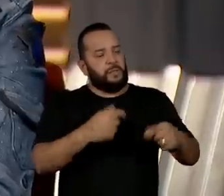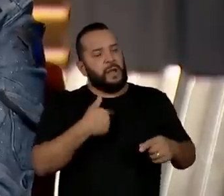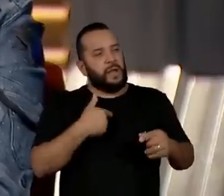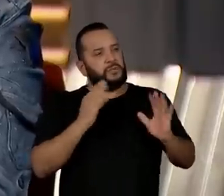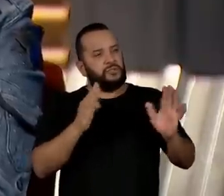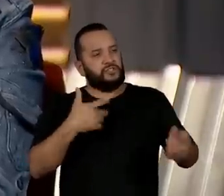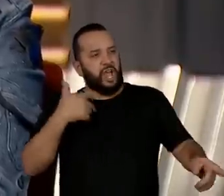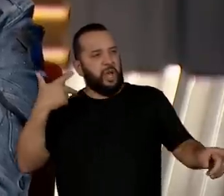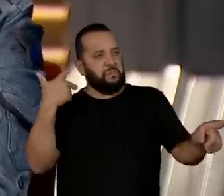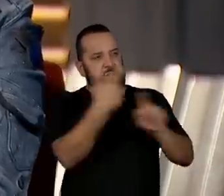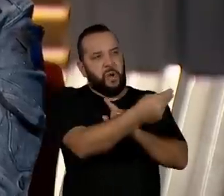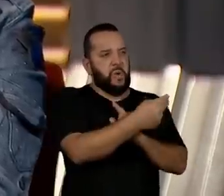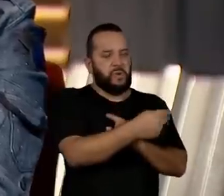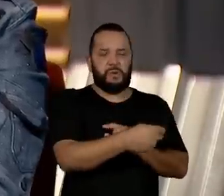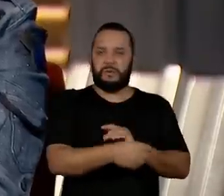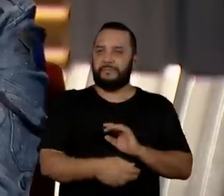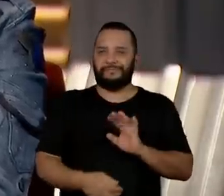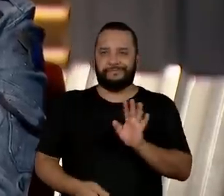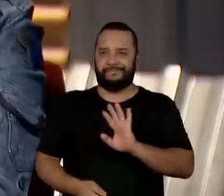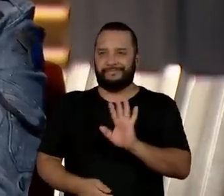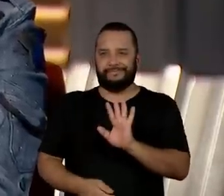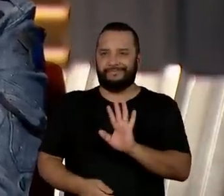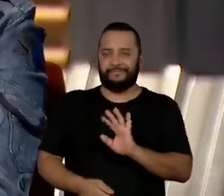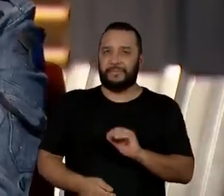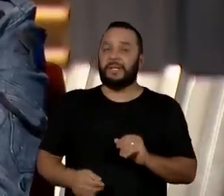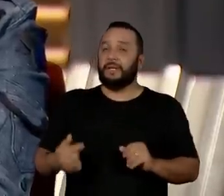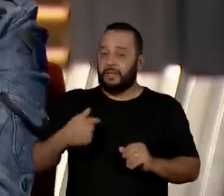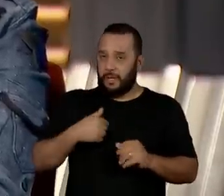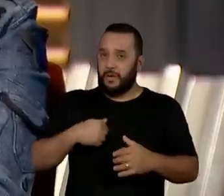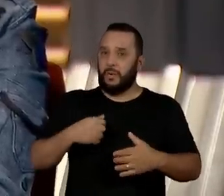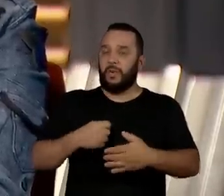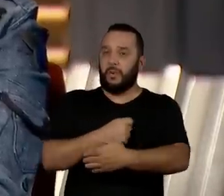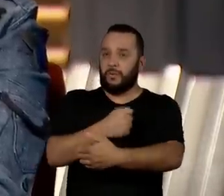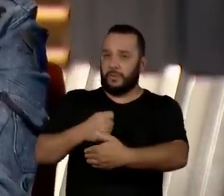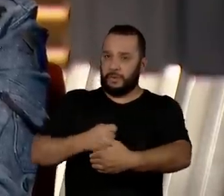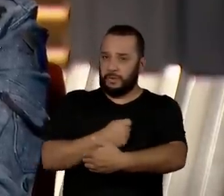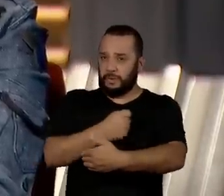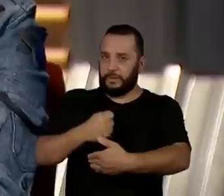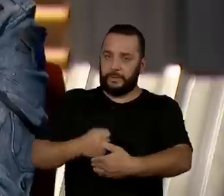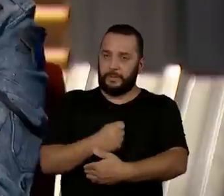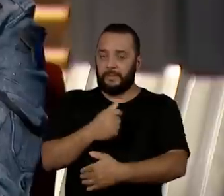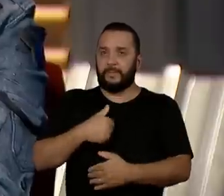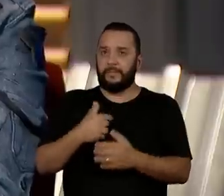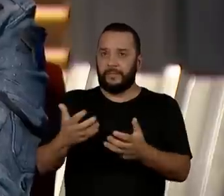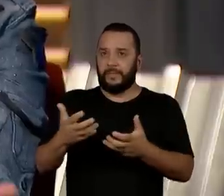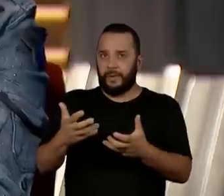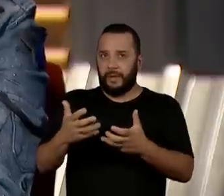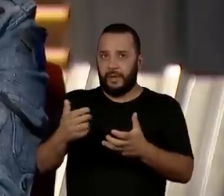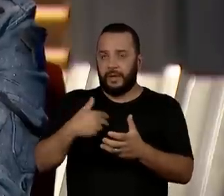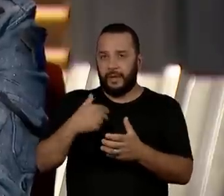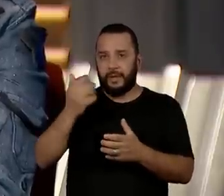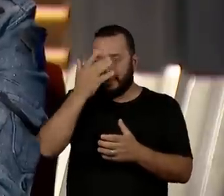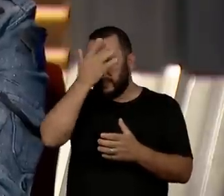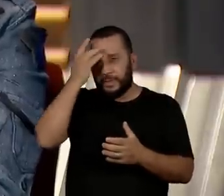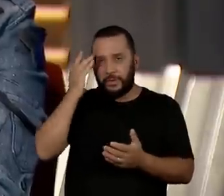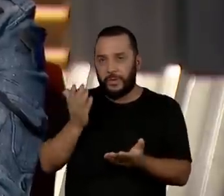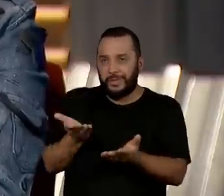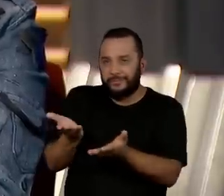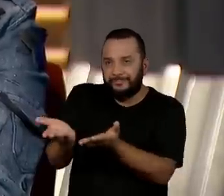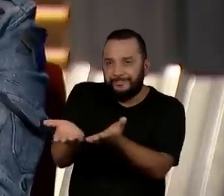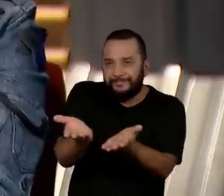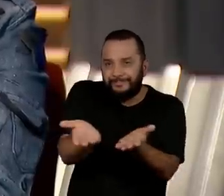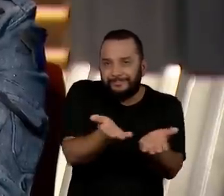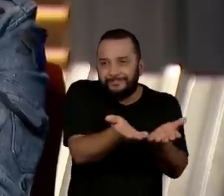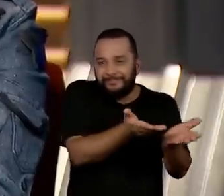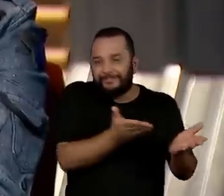vivendo hoje como cozinheira eu quero agradar gente e